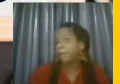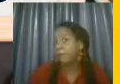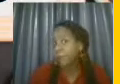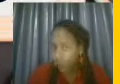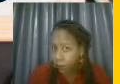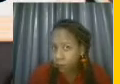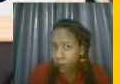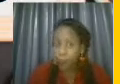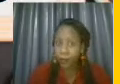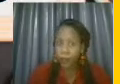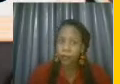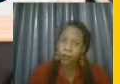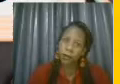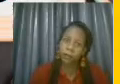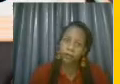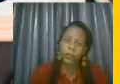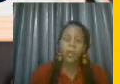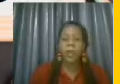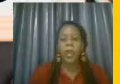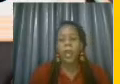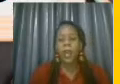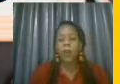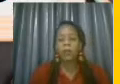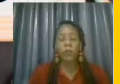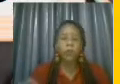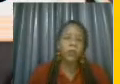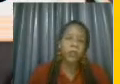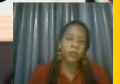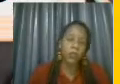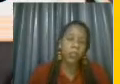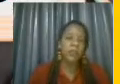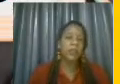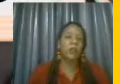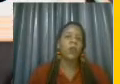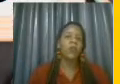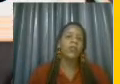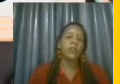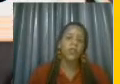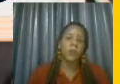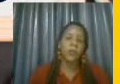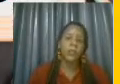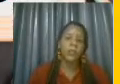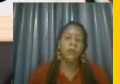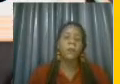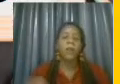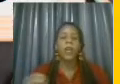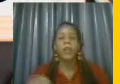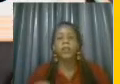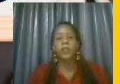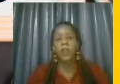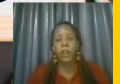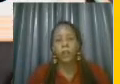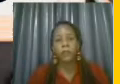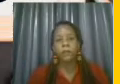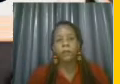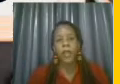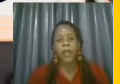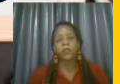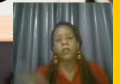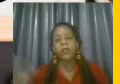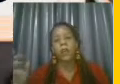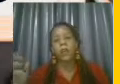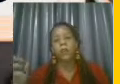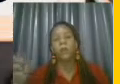vontade? Não, claro que não. Os portugueses, quando eles vieram colonizar o Brasil, eles vieram,